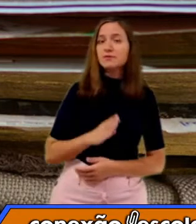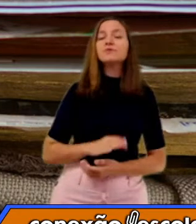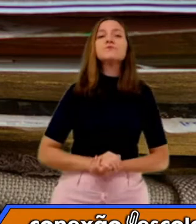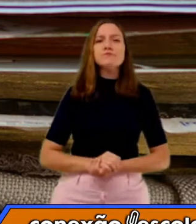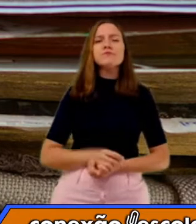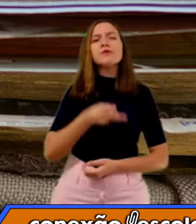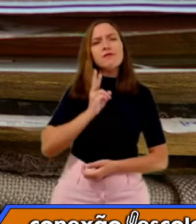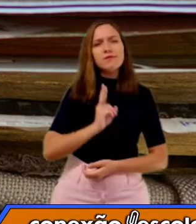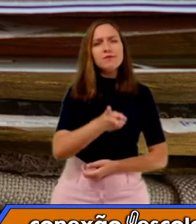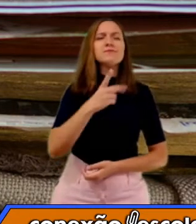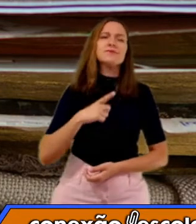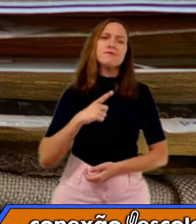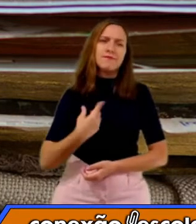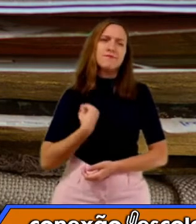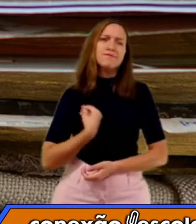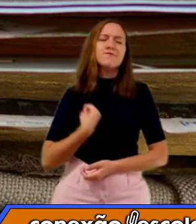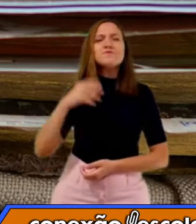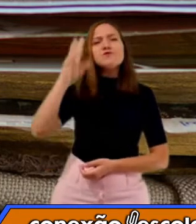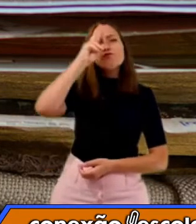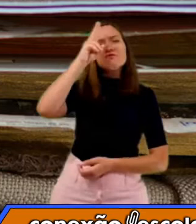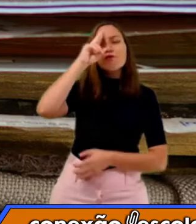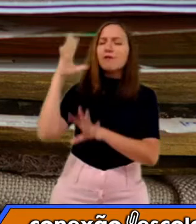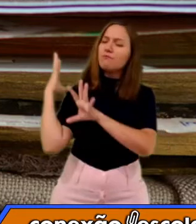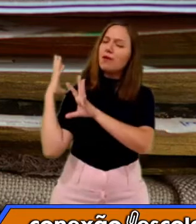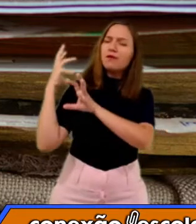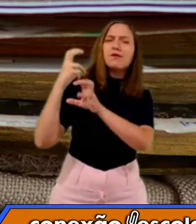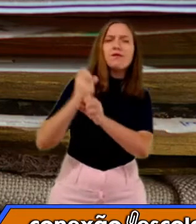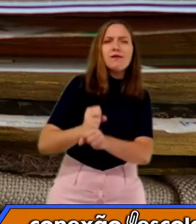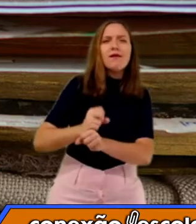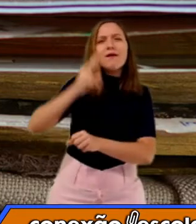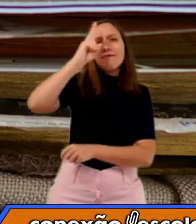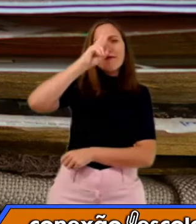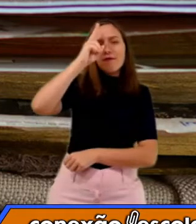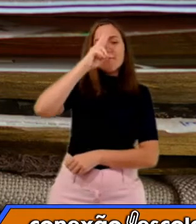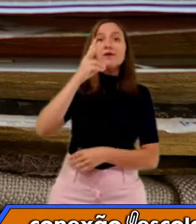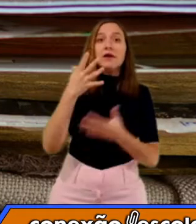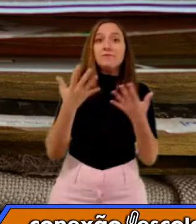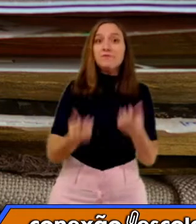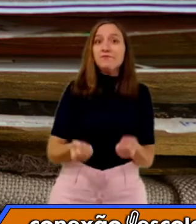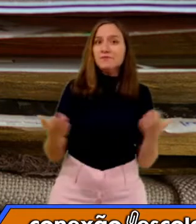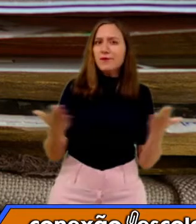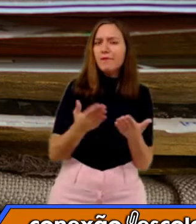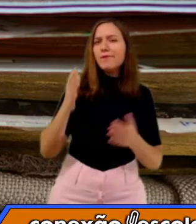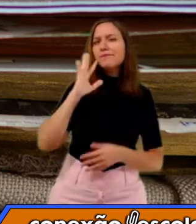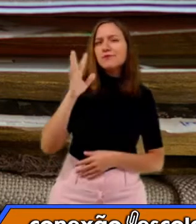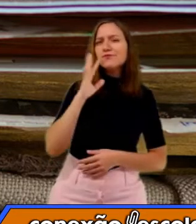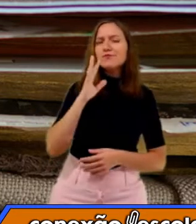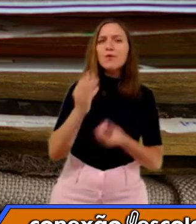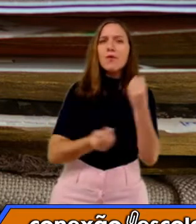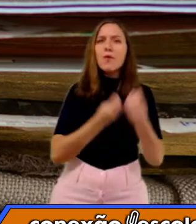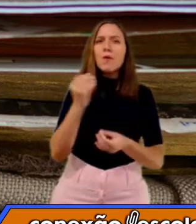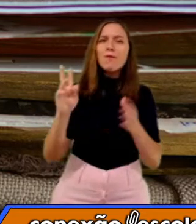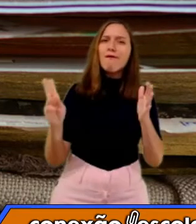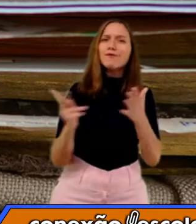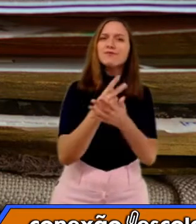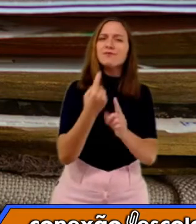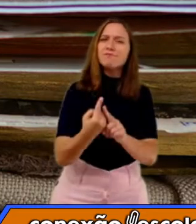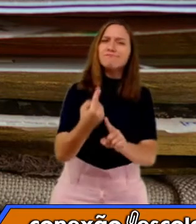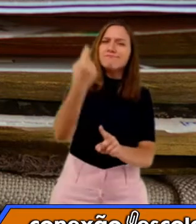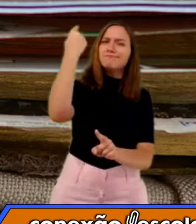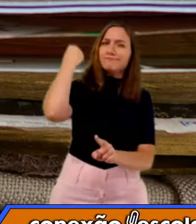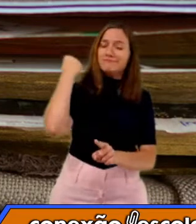uma história, nós temos uma memória. Vamos buscar lá atrás. Lá atrás, os